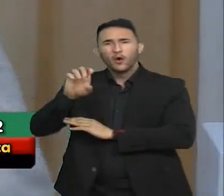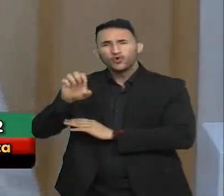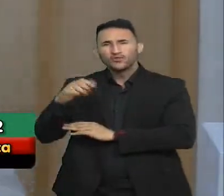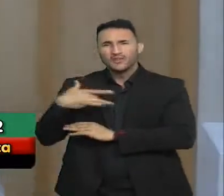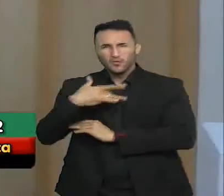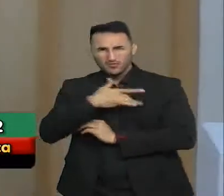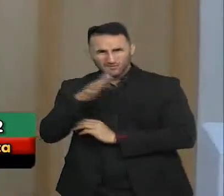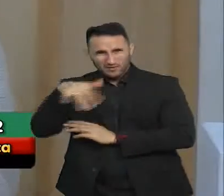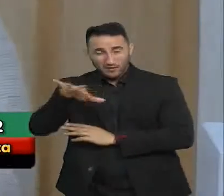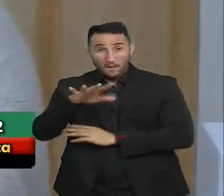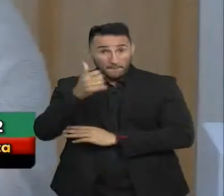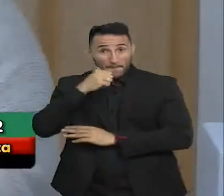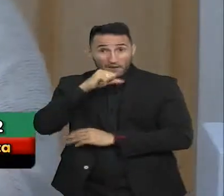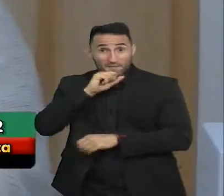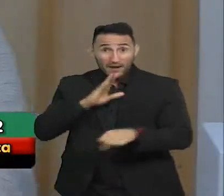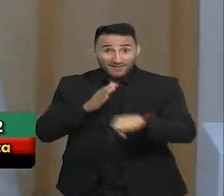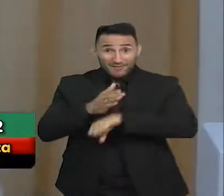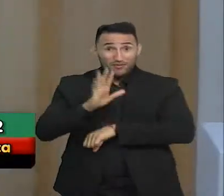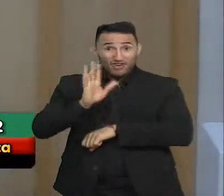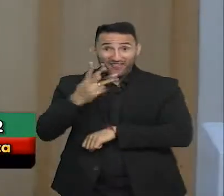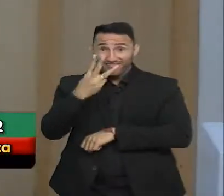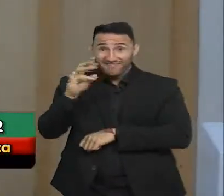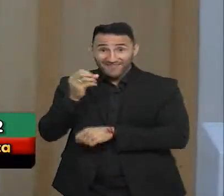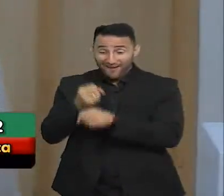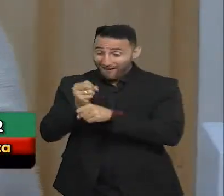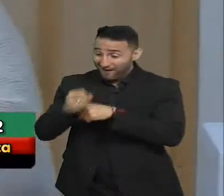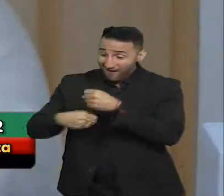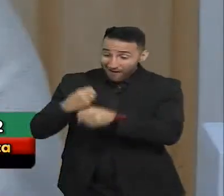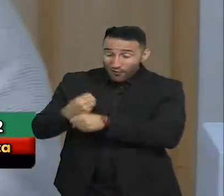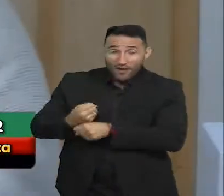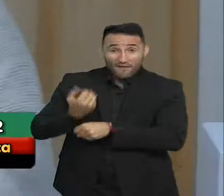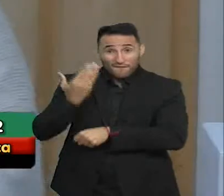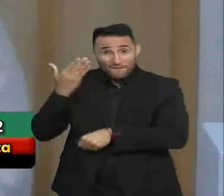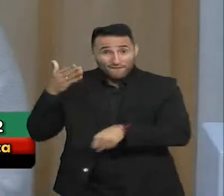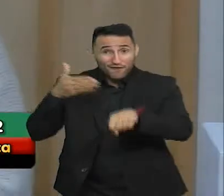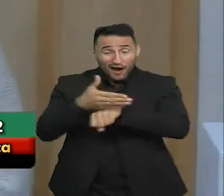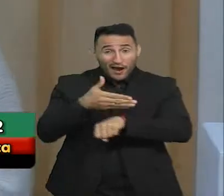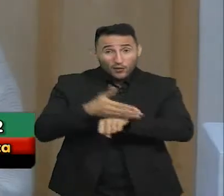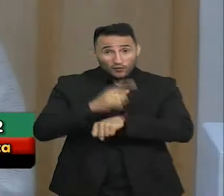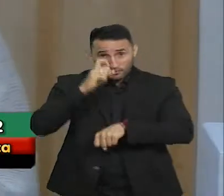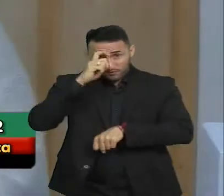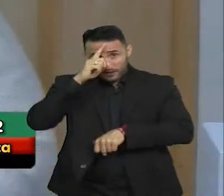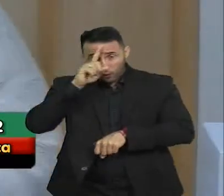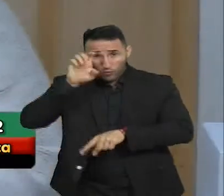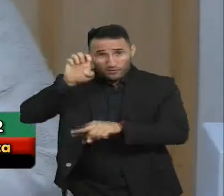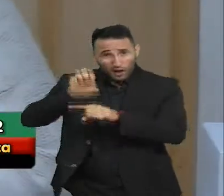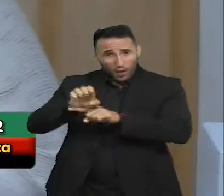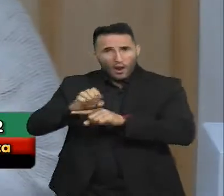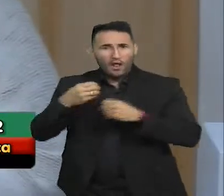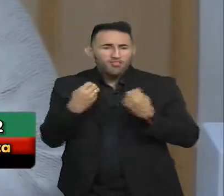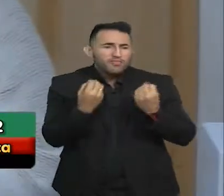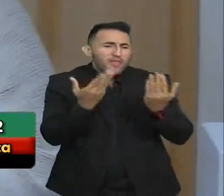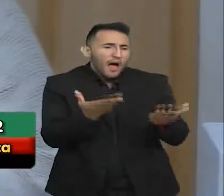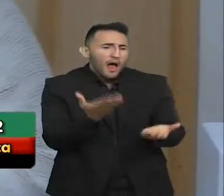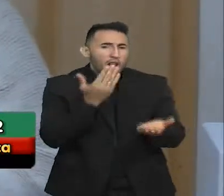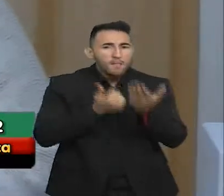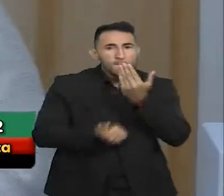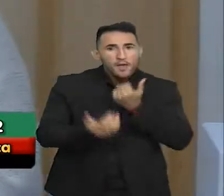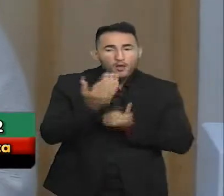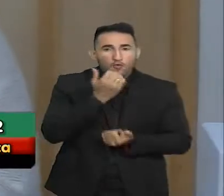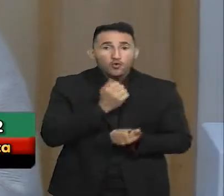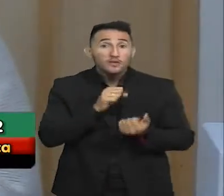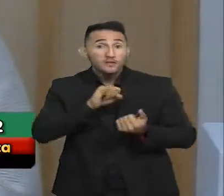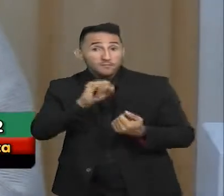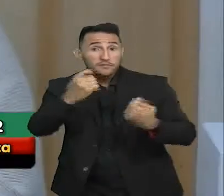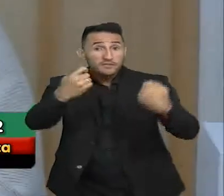coordena. Mas minha mãe faz parte há 30 anos. Ela vai no hospital regional, que é um hospital do estado, e ela dá alimento, né, e, se precisar, faz